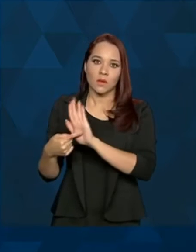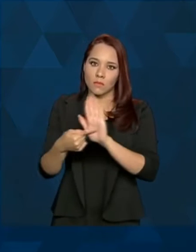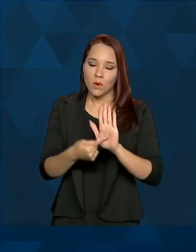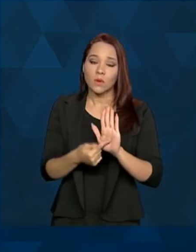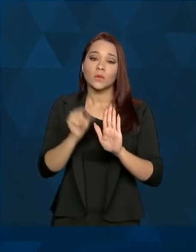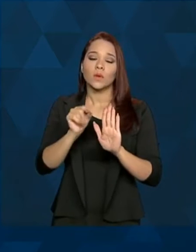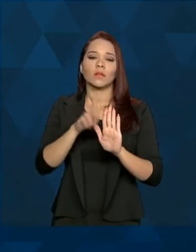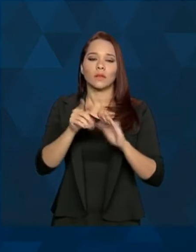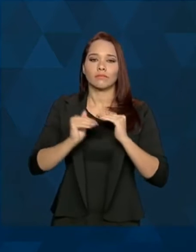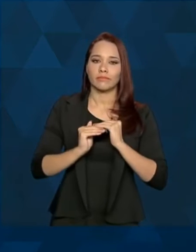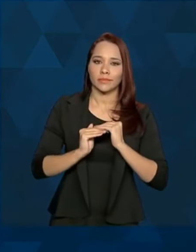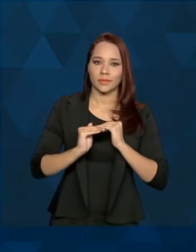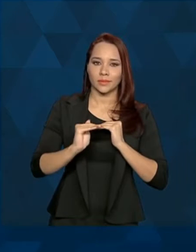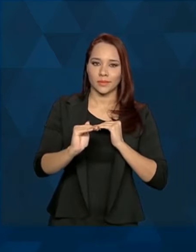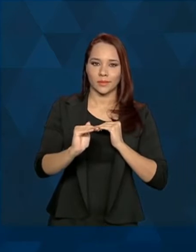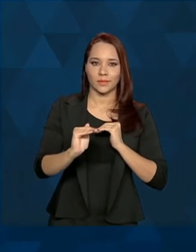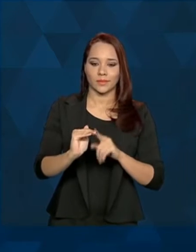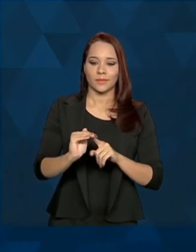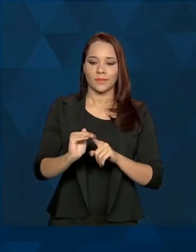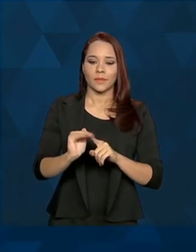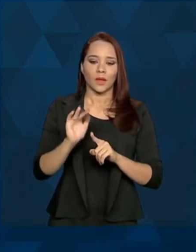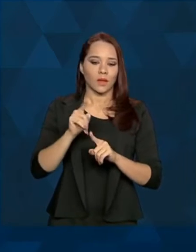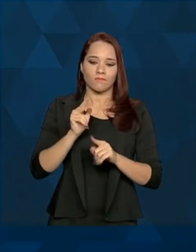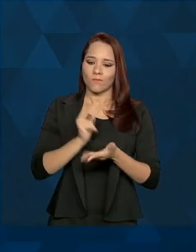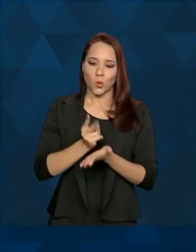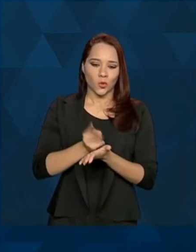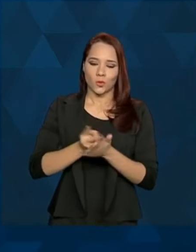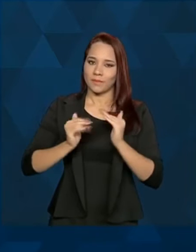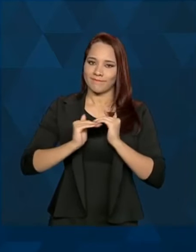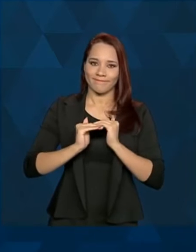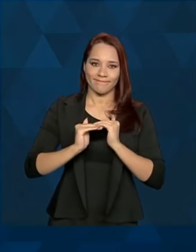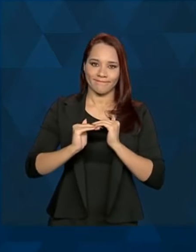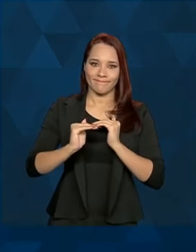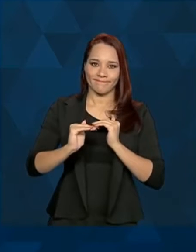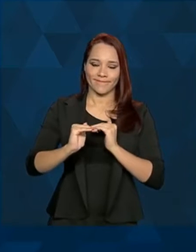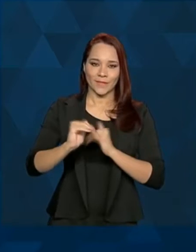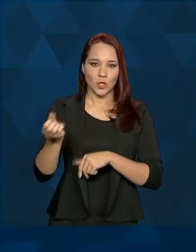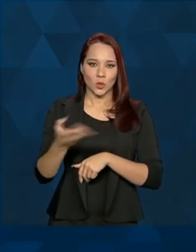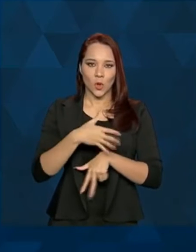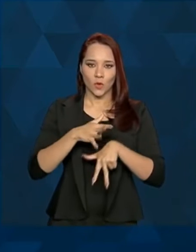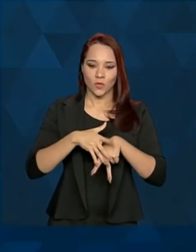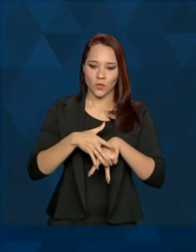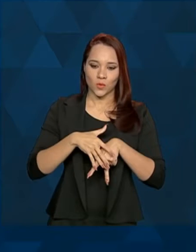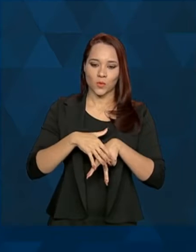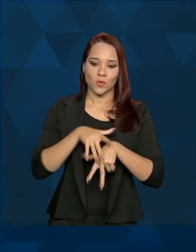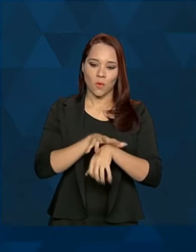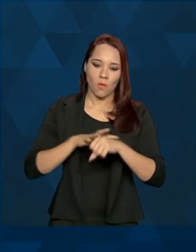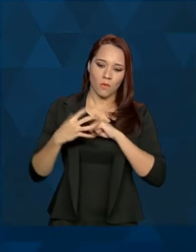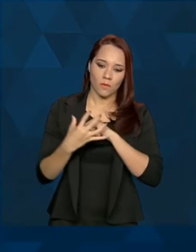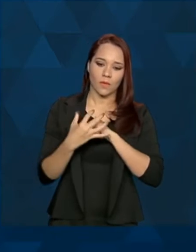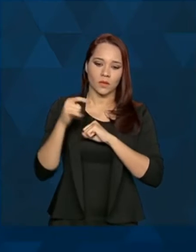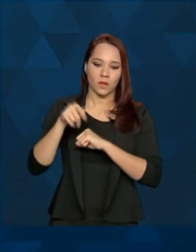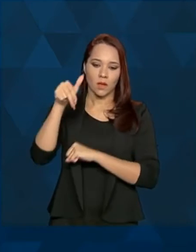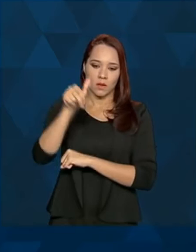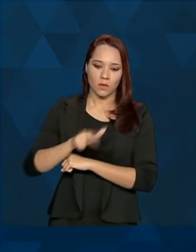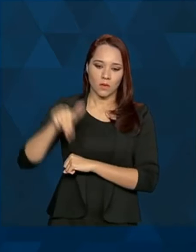certa estabilidade, um certo platô de casos novos de Covid na região